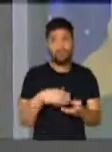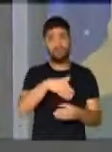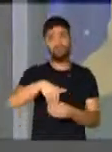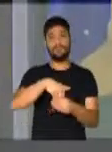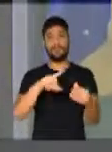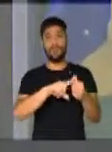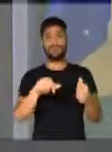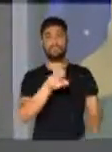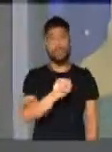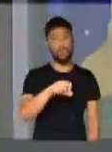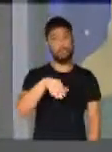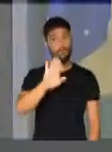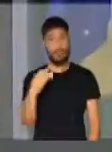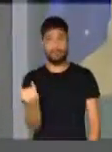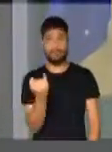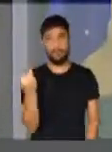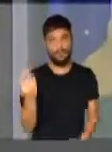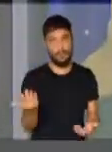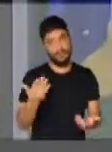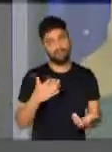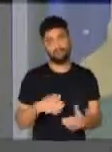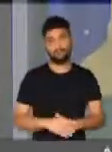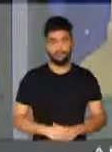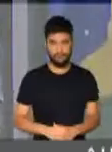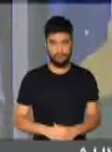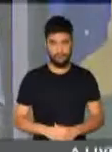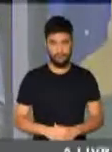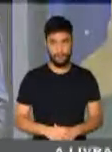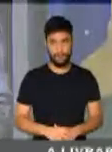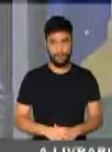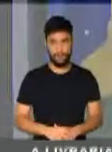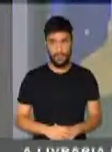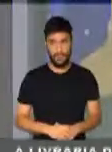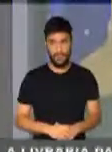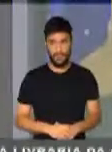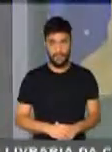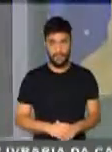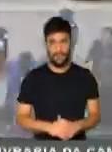artigo 8, que é o mais importante requerido aqui pelo líder do governo. É esse o encaminhamento, senhor presidente.